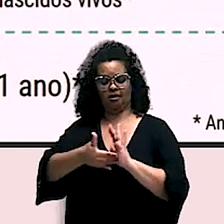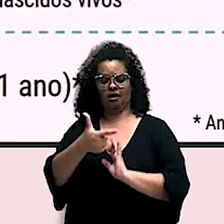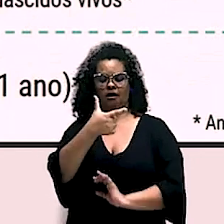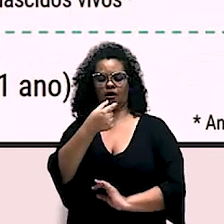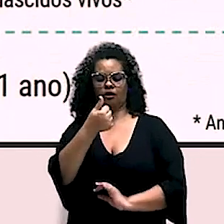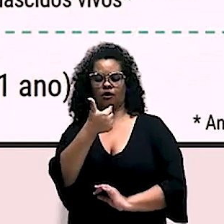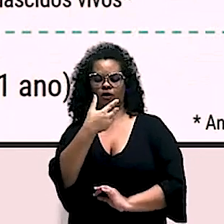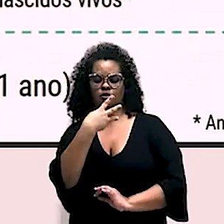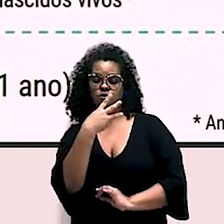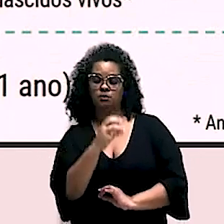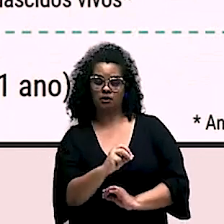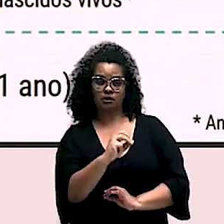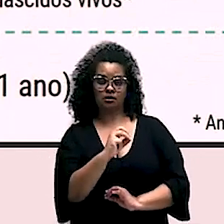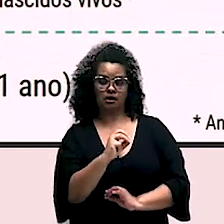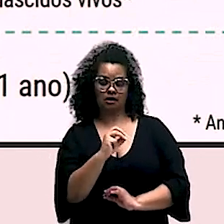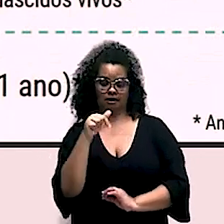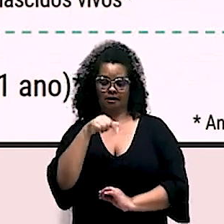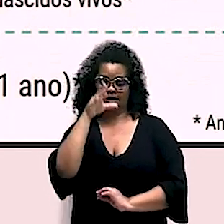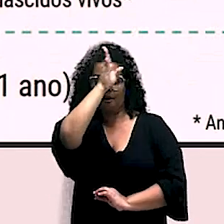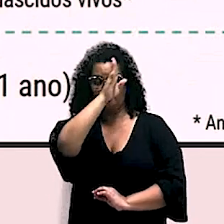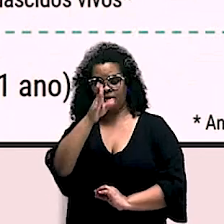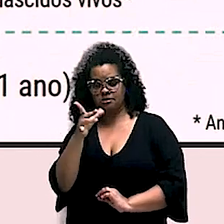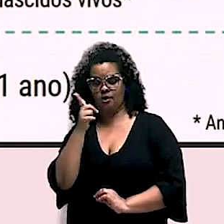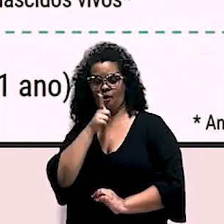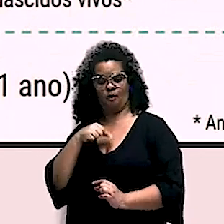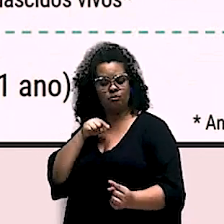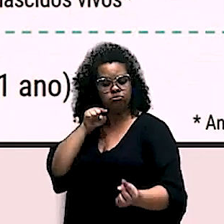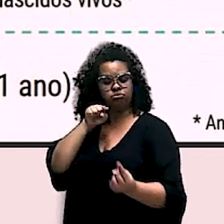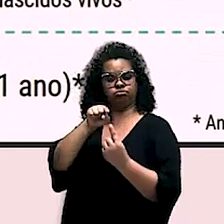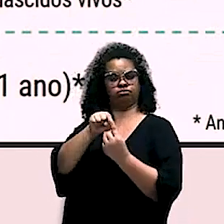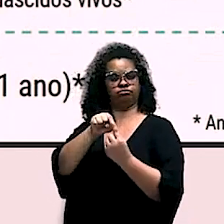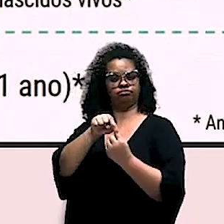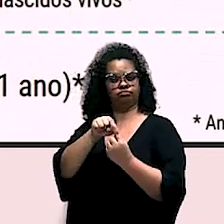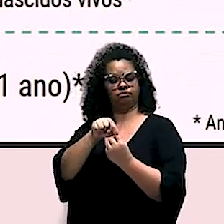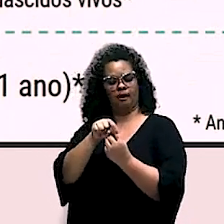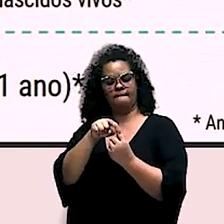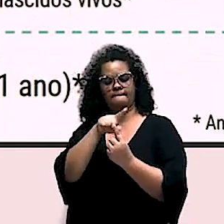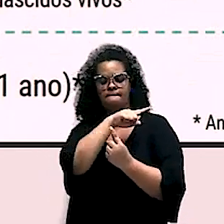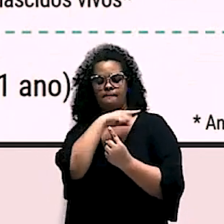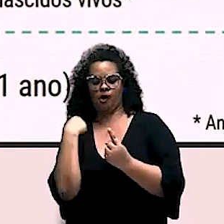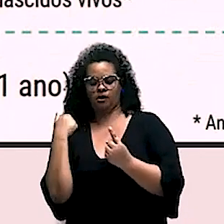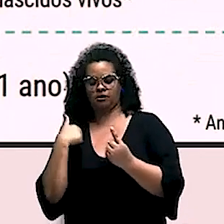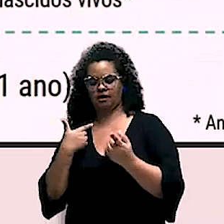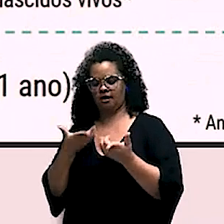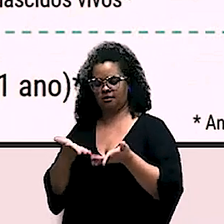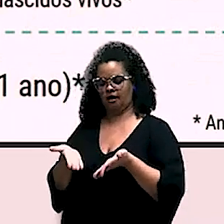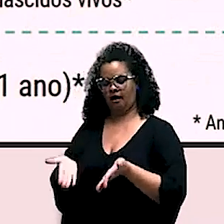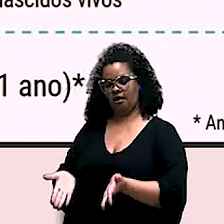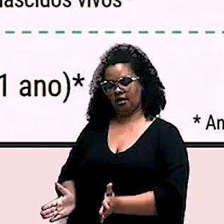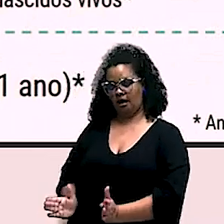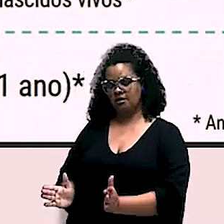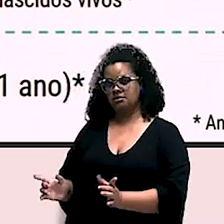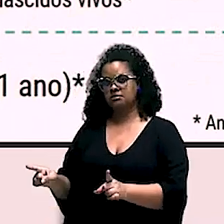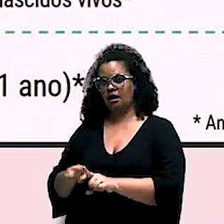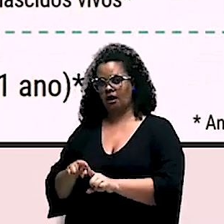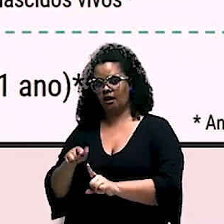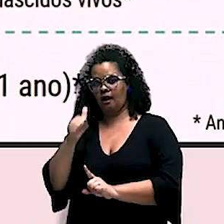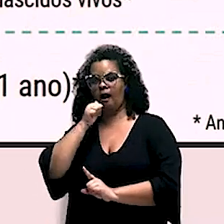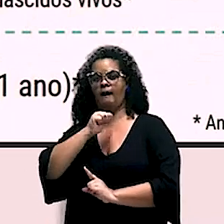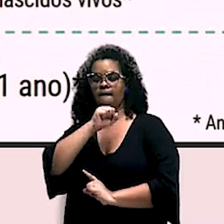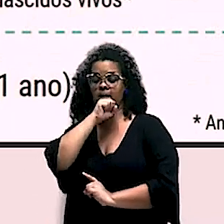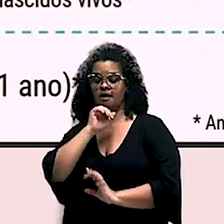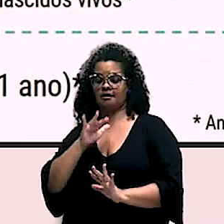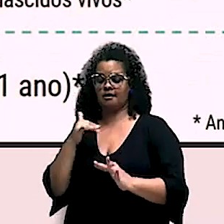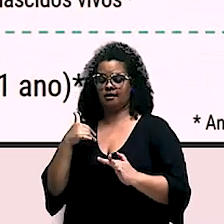Brasil ter atingido, né, tanto nas taxas de mortalidade materna quanto infantil, as metas globais que foram estabelecidas,